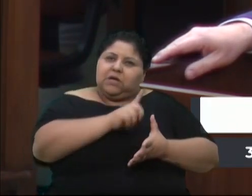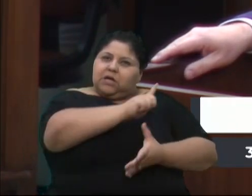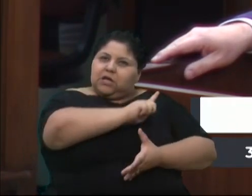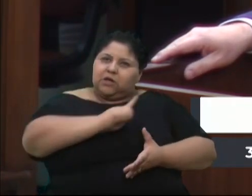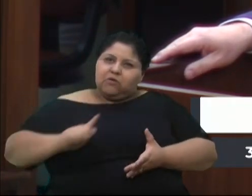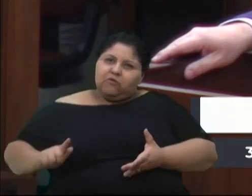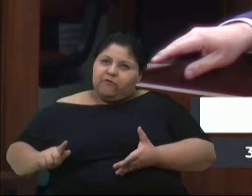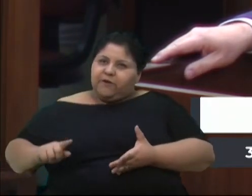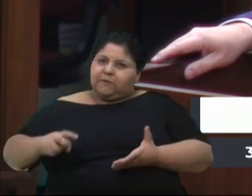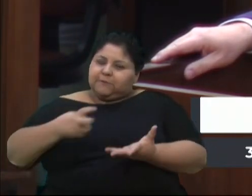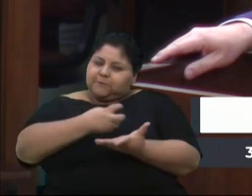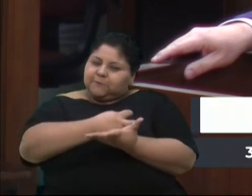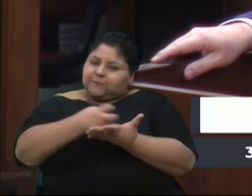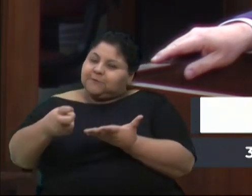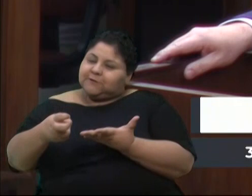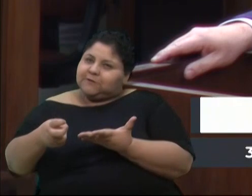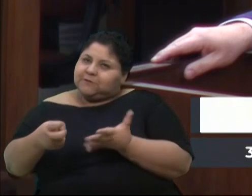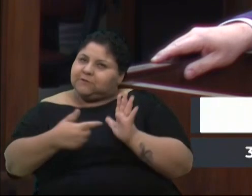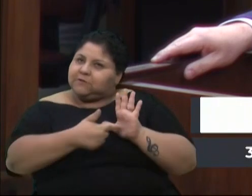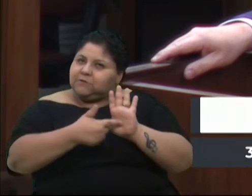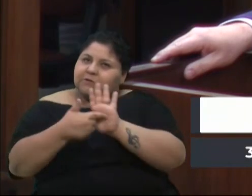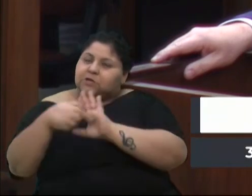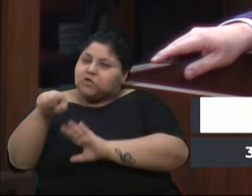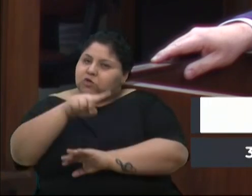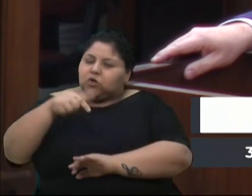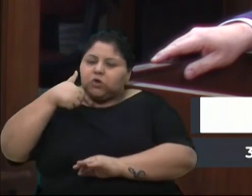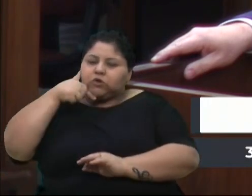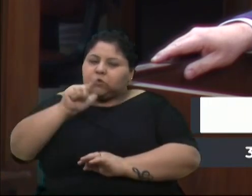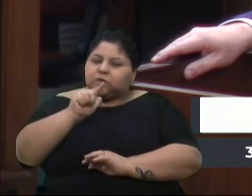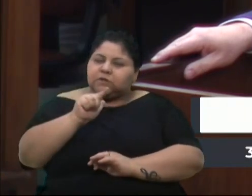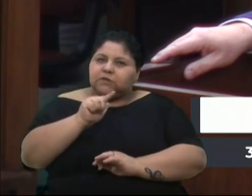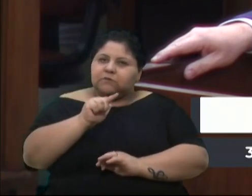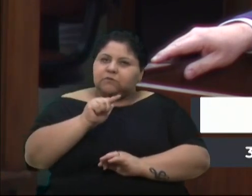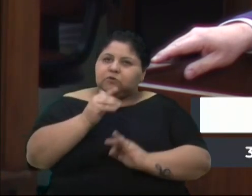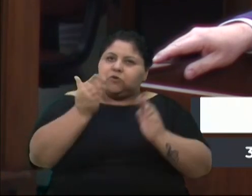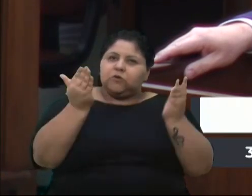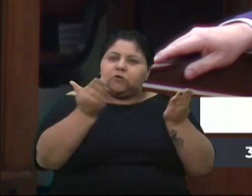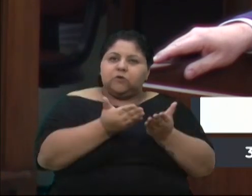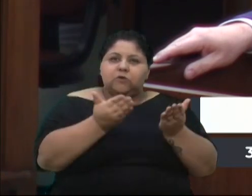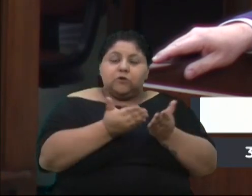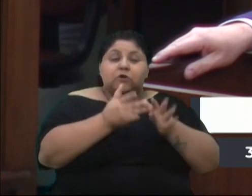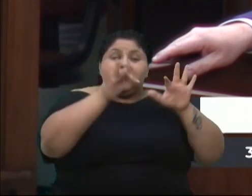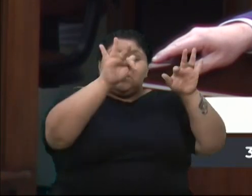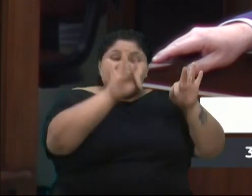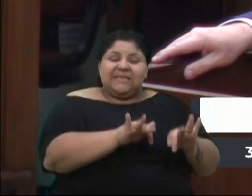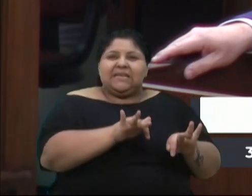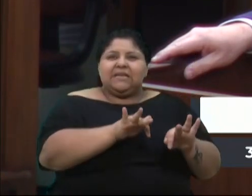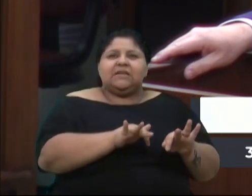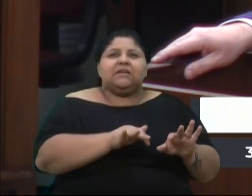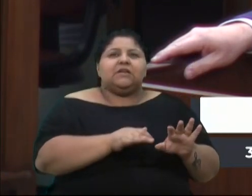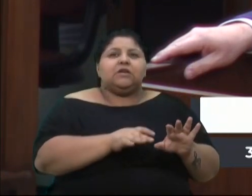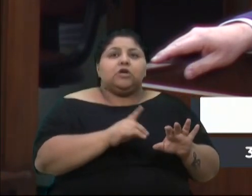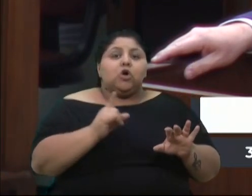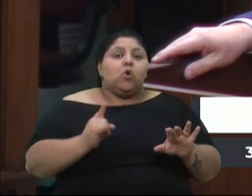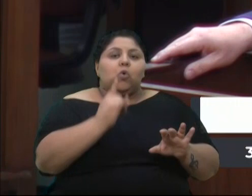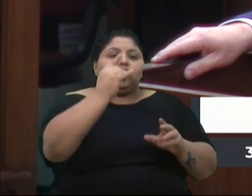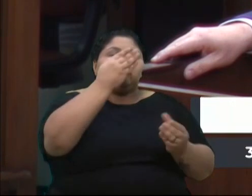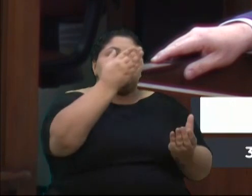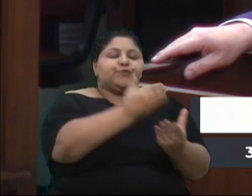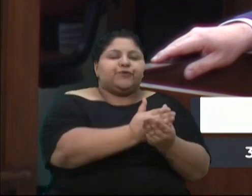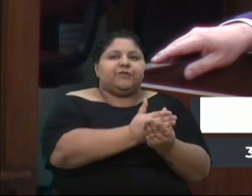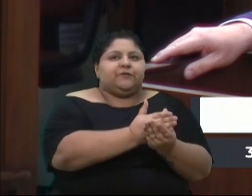Caiçado proporcionou aí. Nós conseguimos, então, hoje, vamos dizer assim, terminar com praticamente um dos últimos